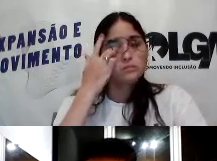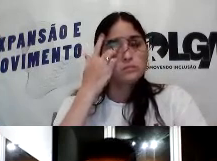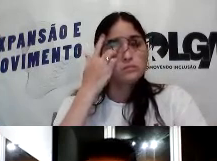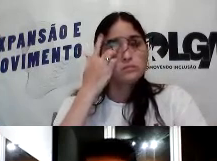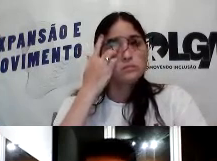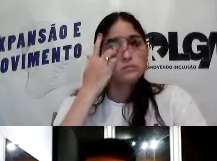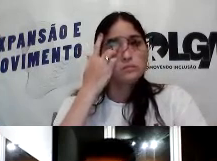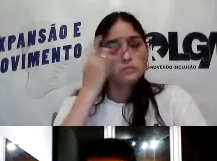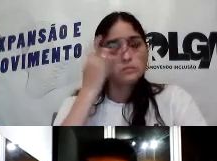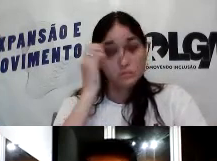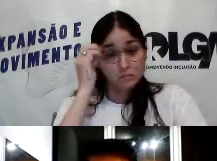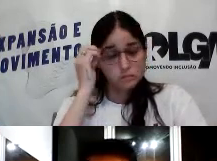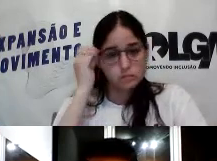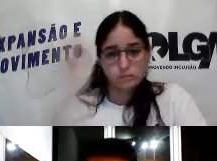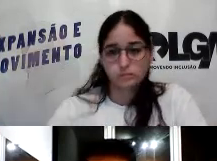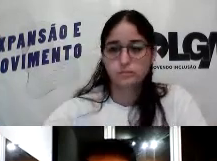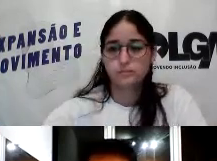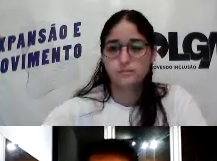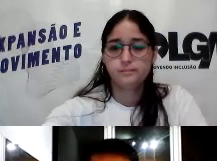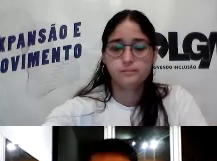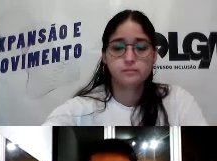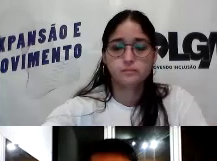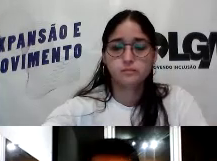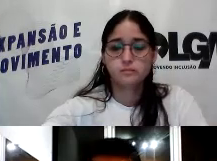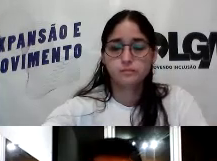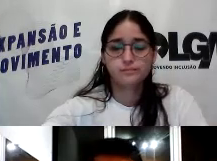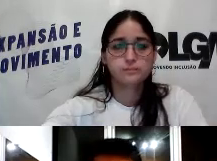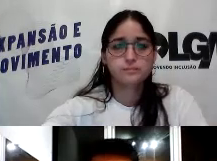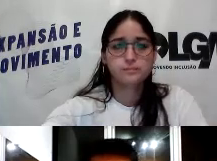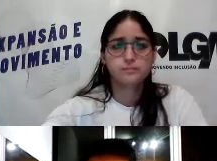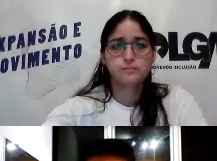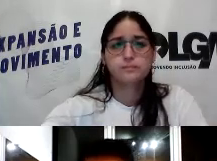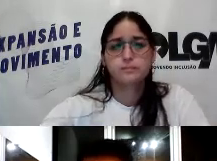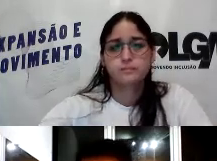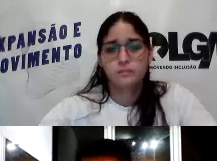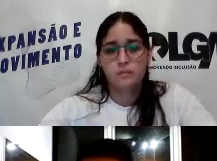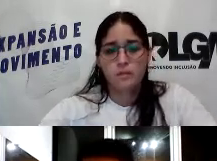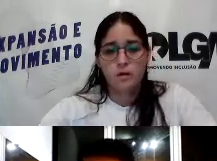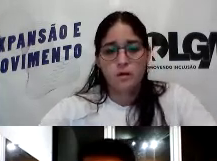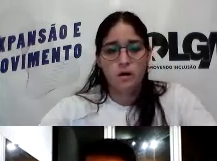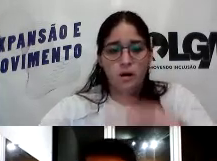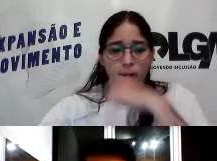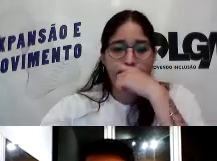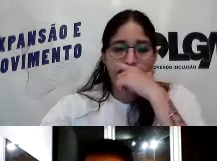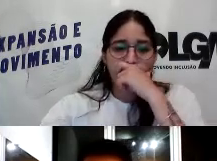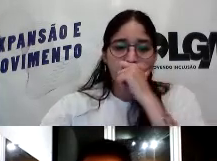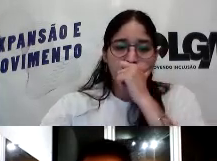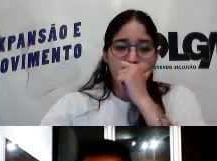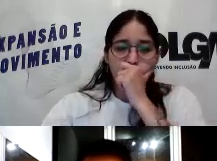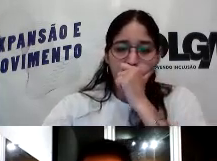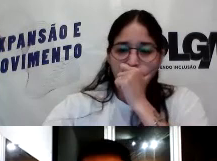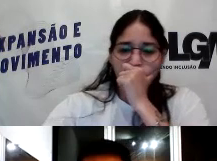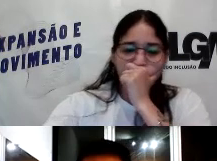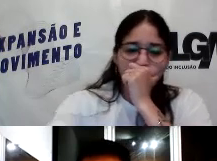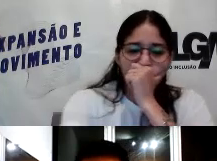vê o paciente de maneira global é que ele consegue oferecer um atendimento mais humanizado, preocupando-se com o impacto das